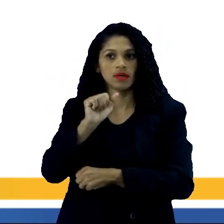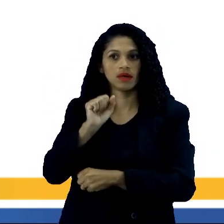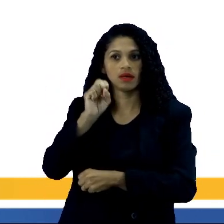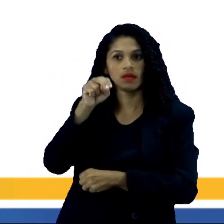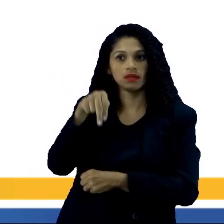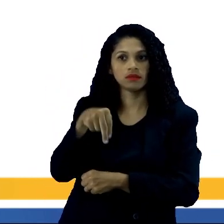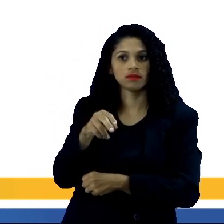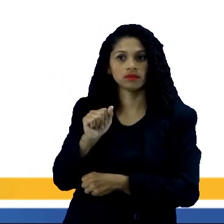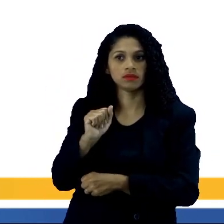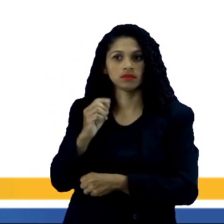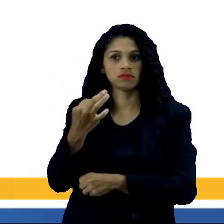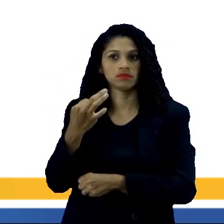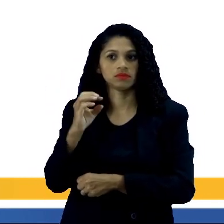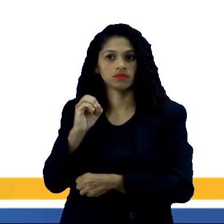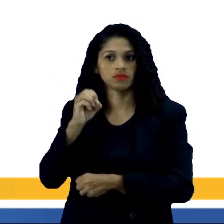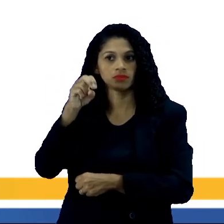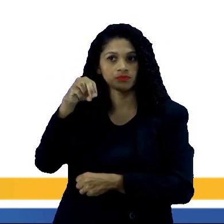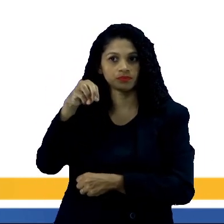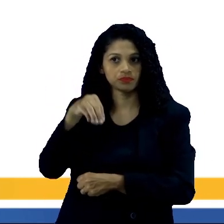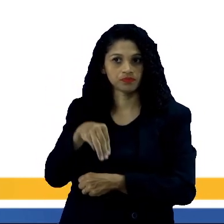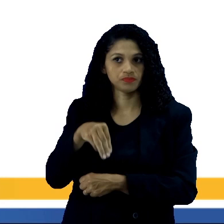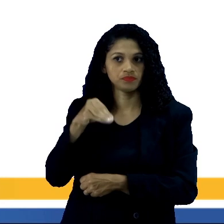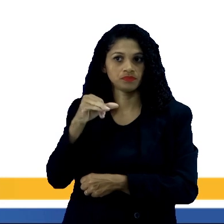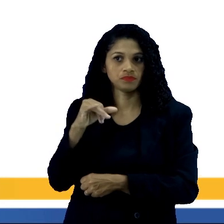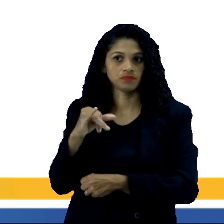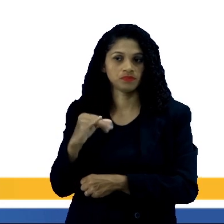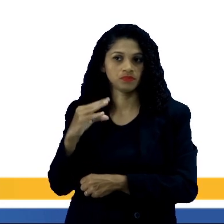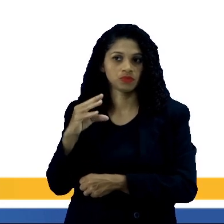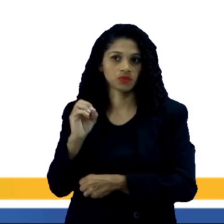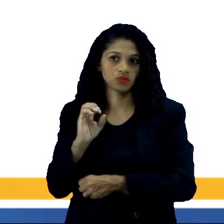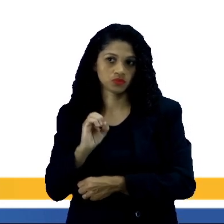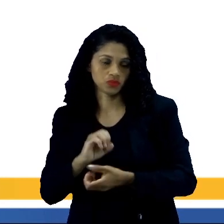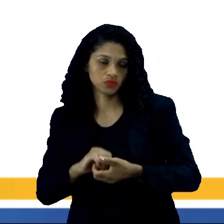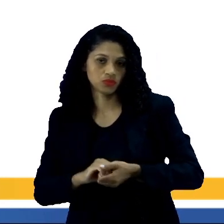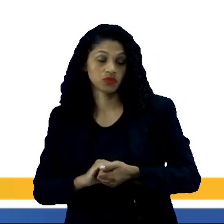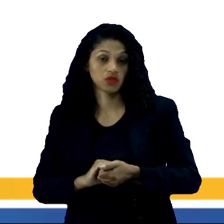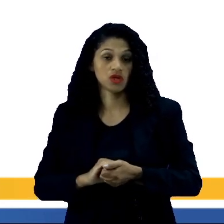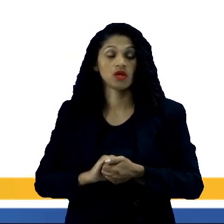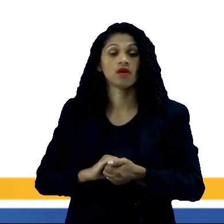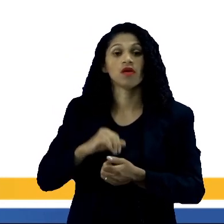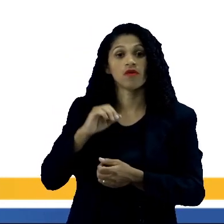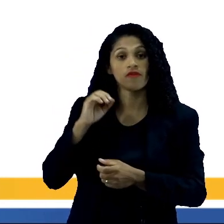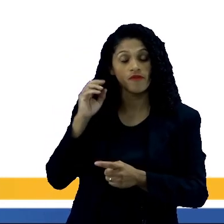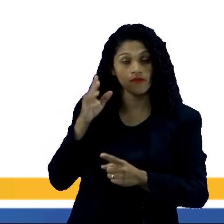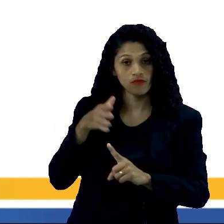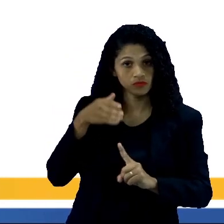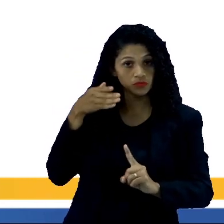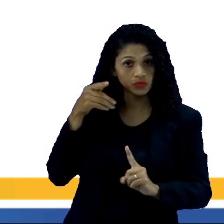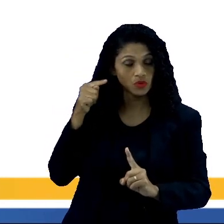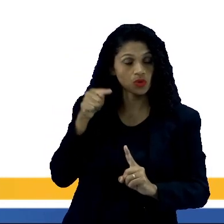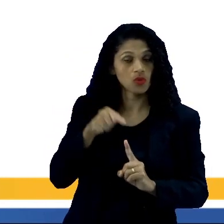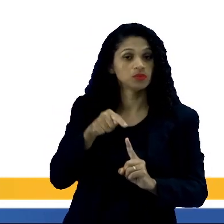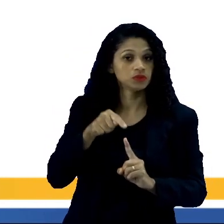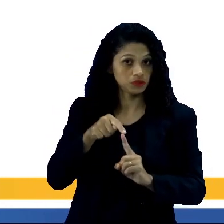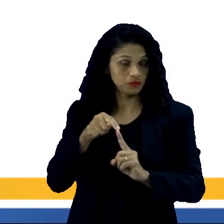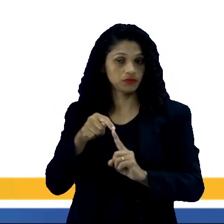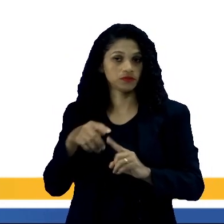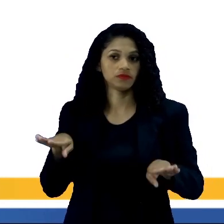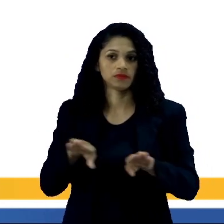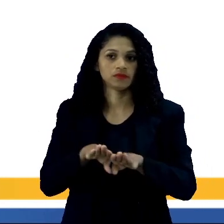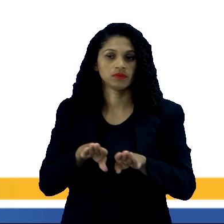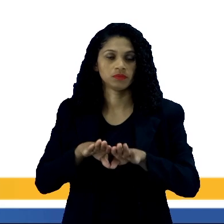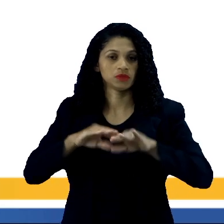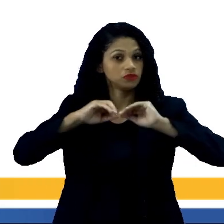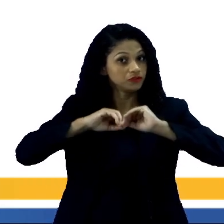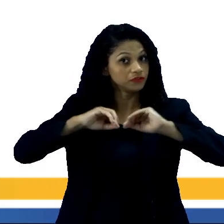e com base também em critérios funcionais, em critérios do nosso funcionamento. Como eu já disse para vocês, o sistema nervoso se divide